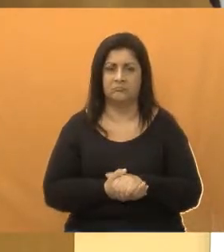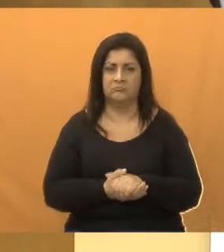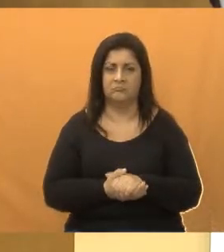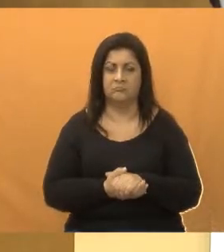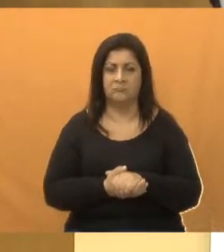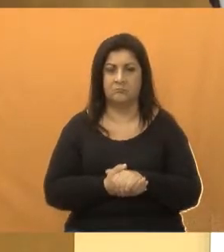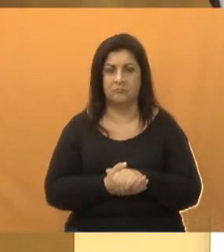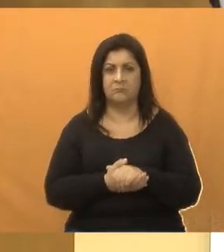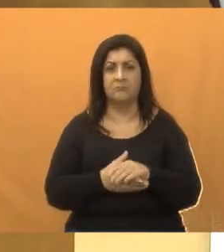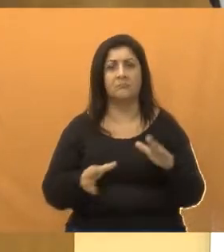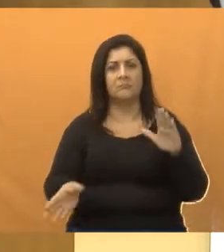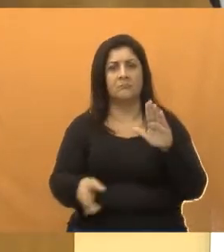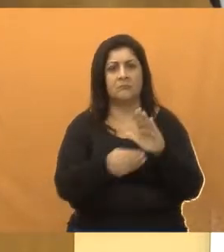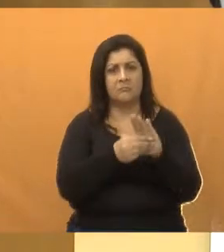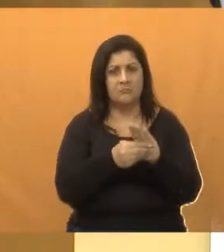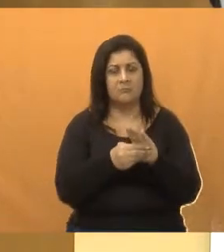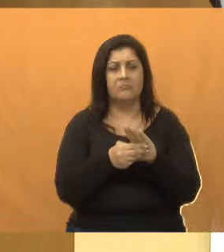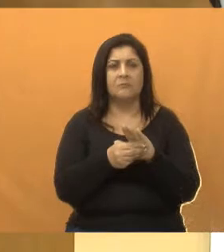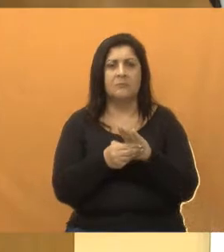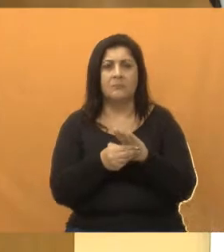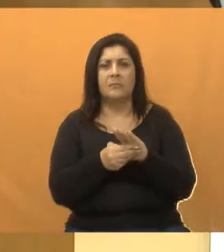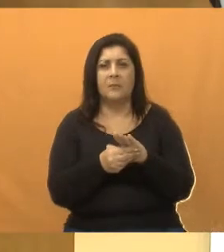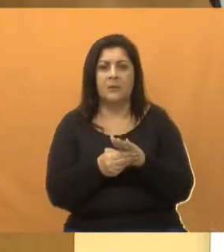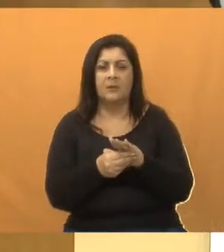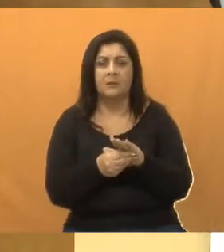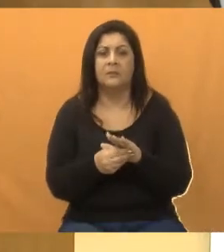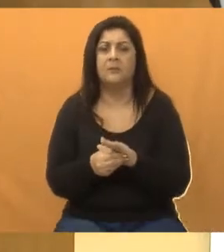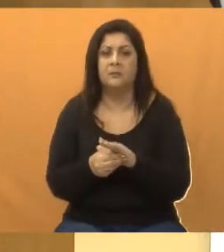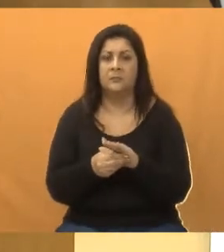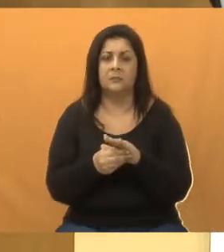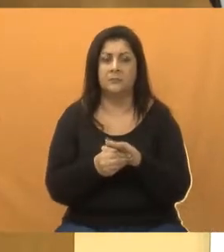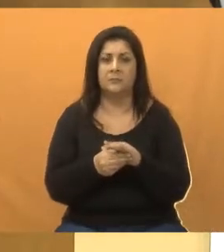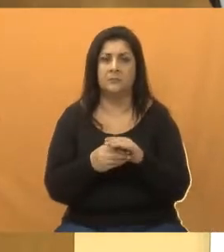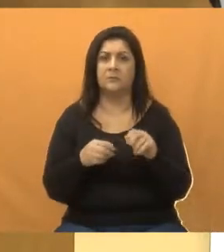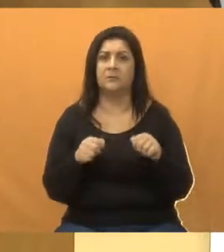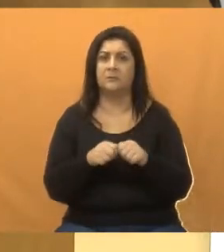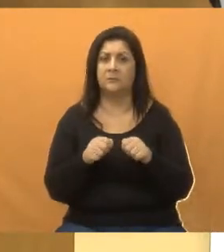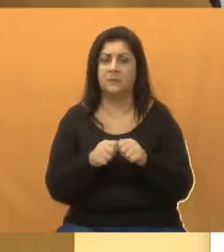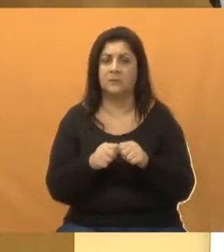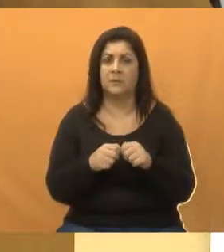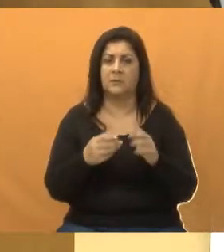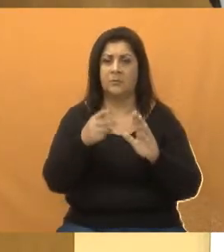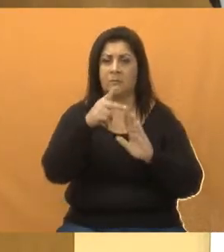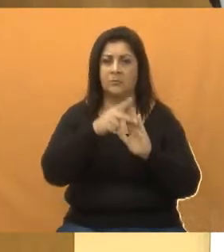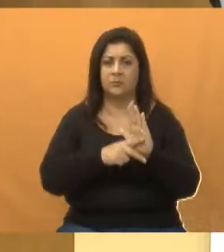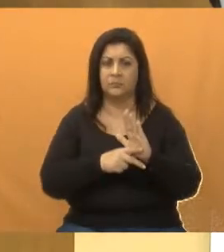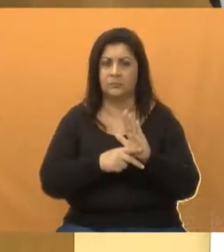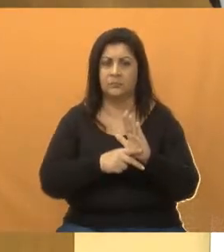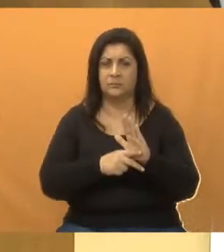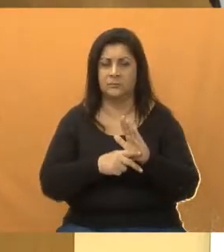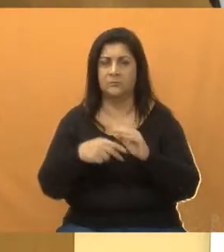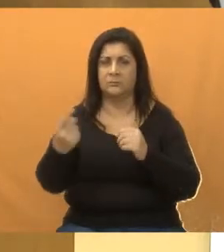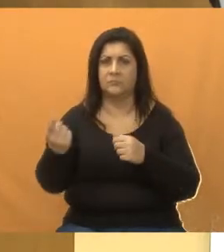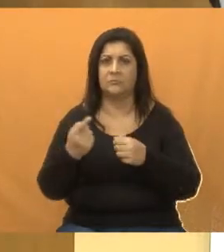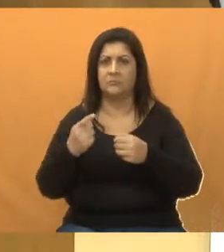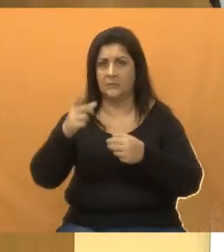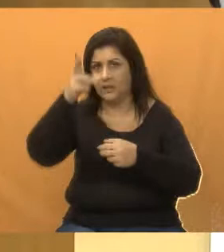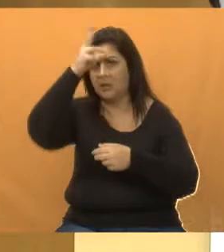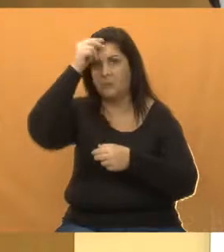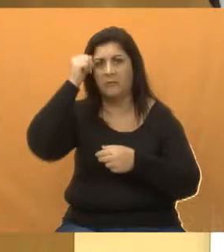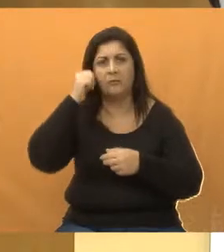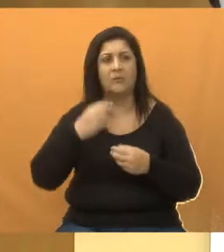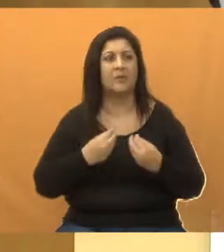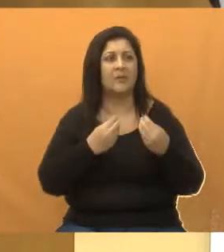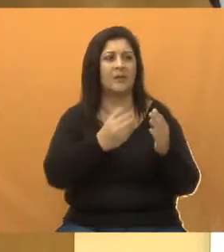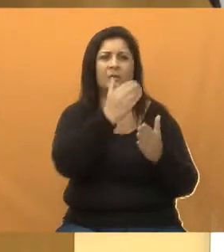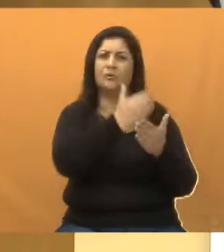Então essa emenda ela vem praticamente como o projeto que foi mandado para essa casa do Executivo, dando isenção para os clubes.